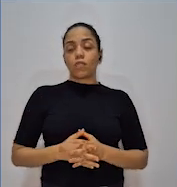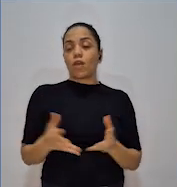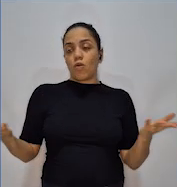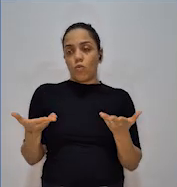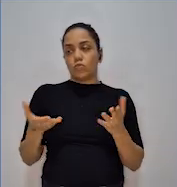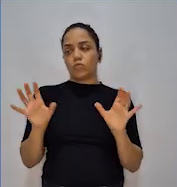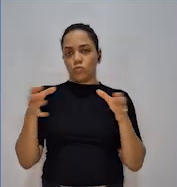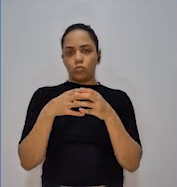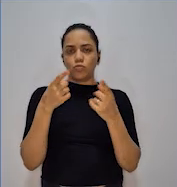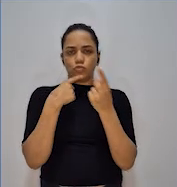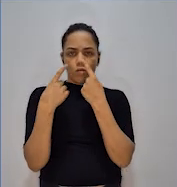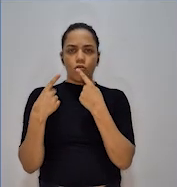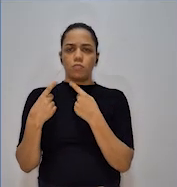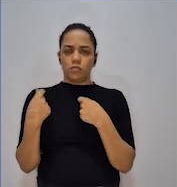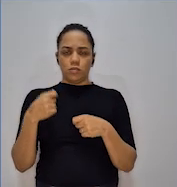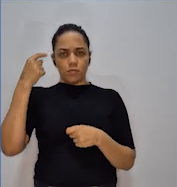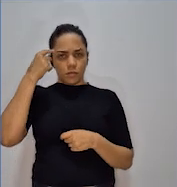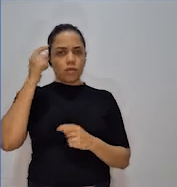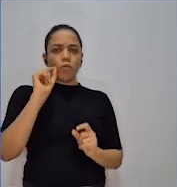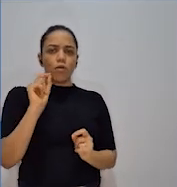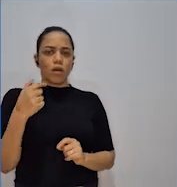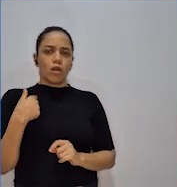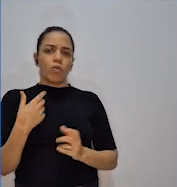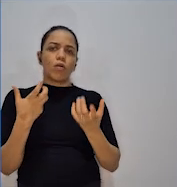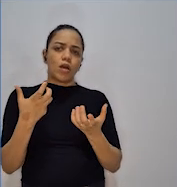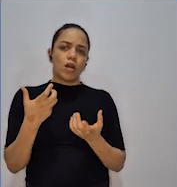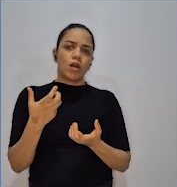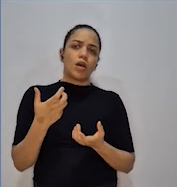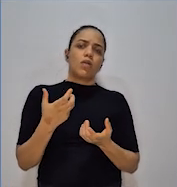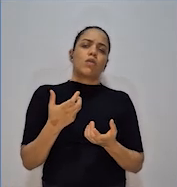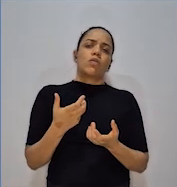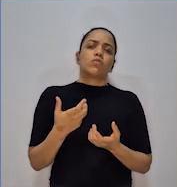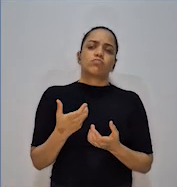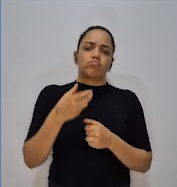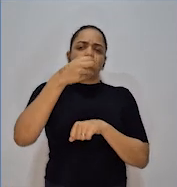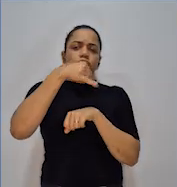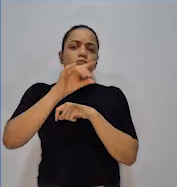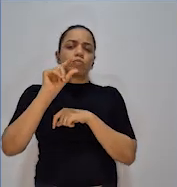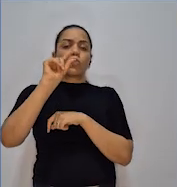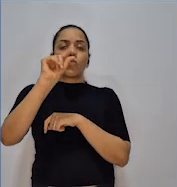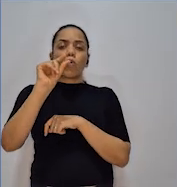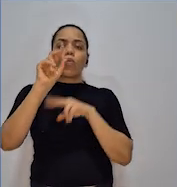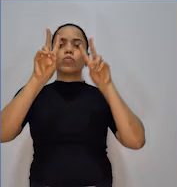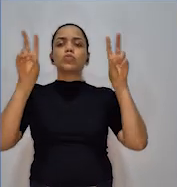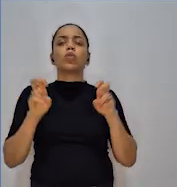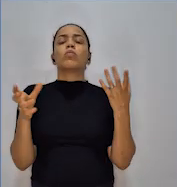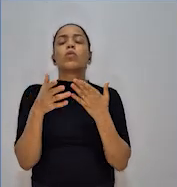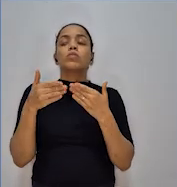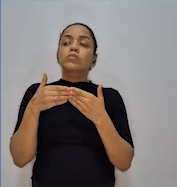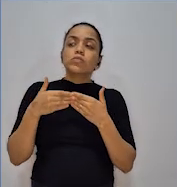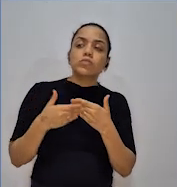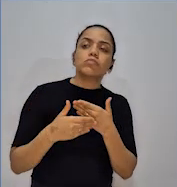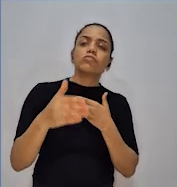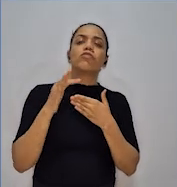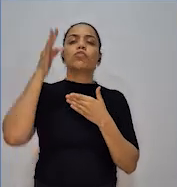diálogos, é, eu queria falar um pouco sobre as tendências, né? As tendências que foram para esse ano e para o próximo